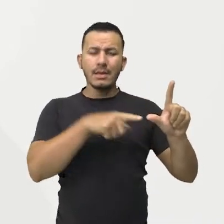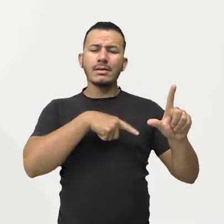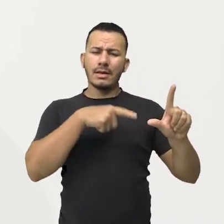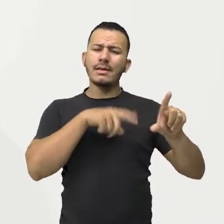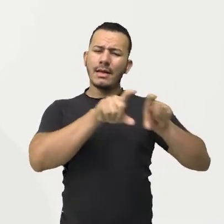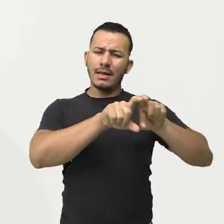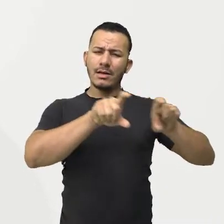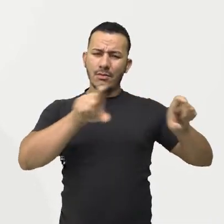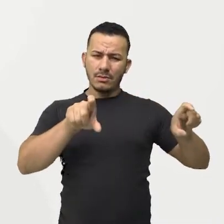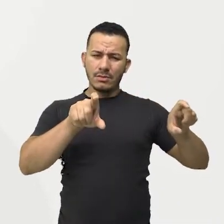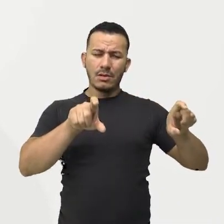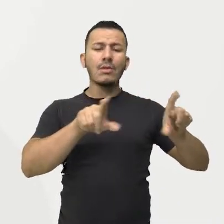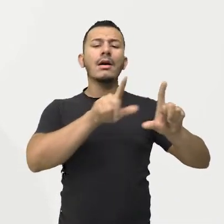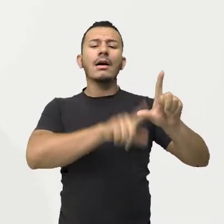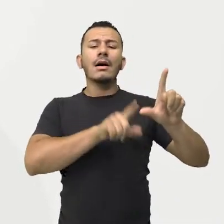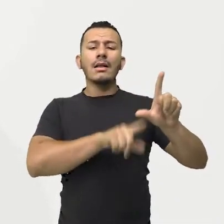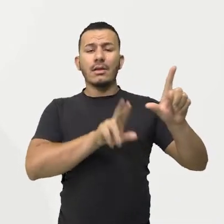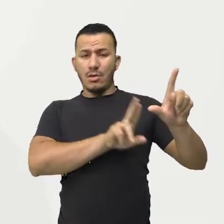letras são chamadas de